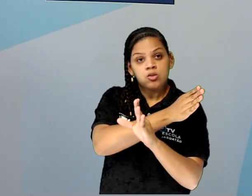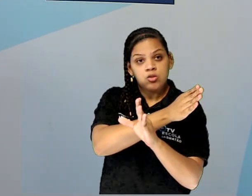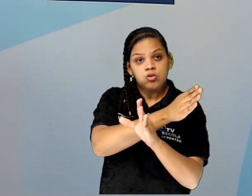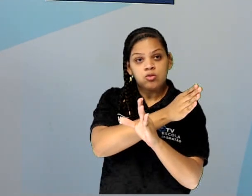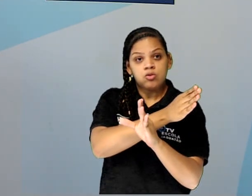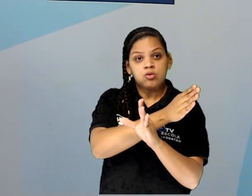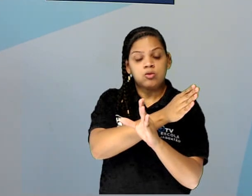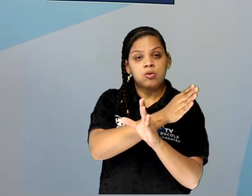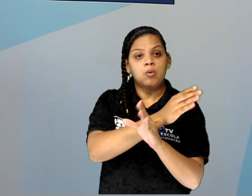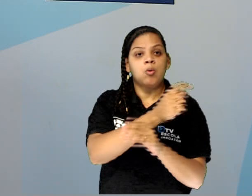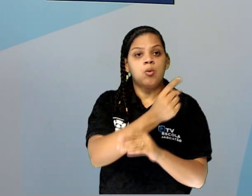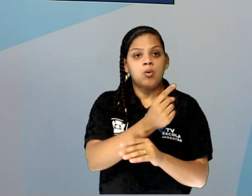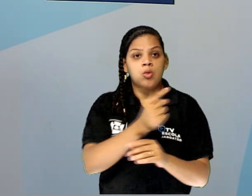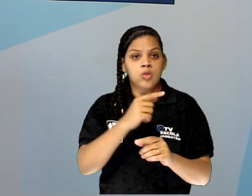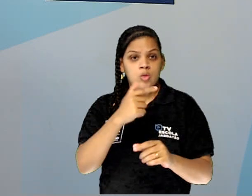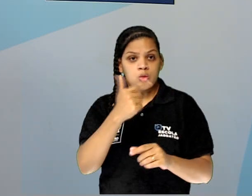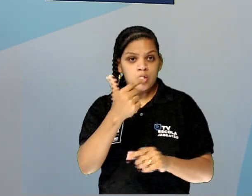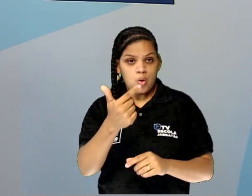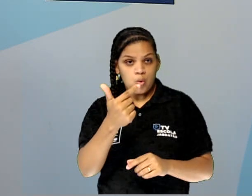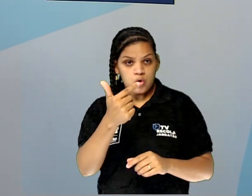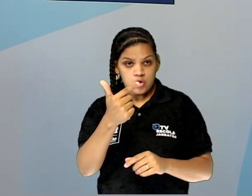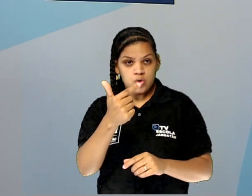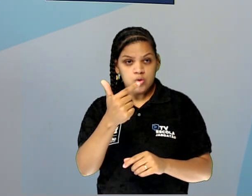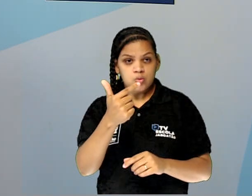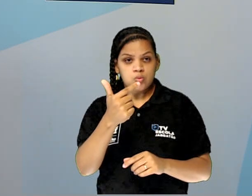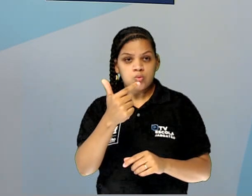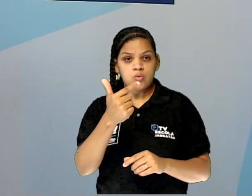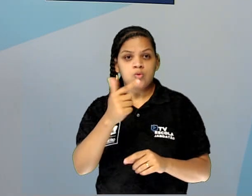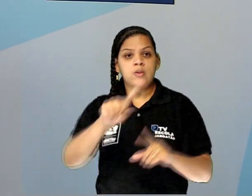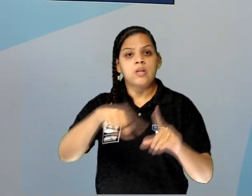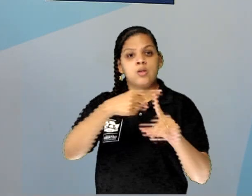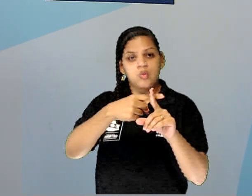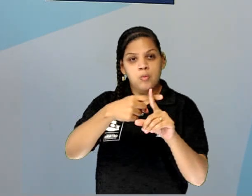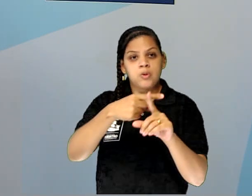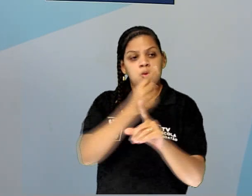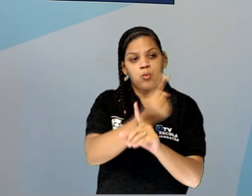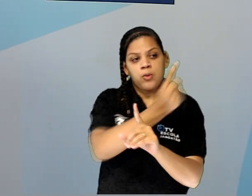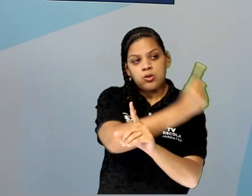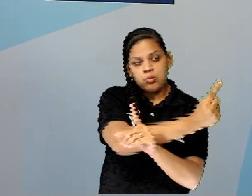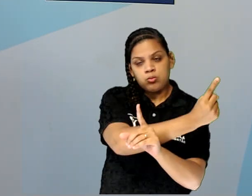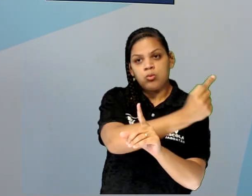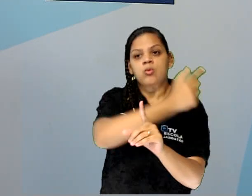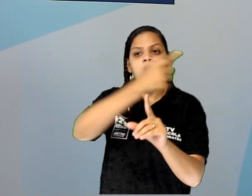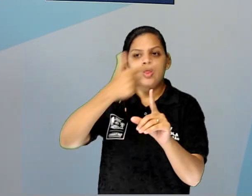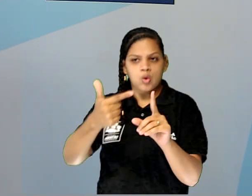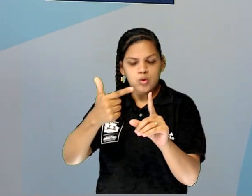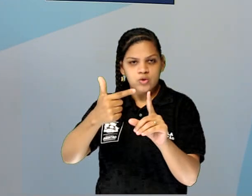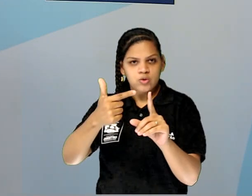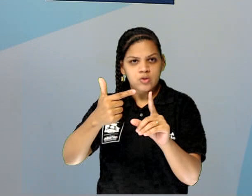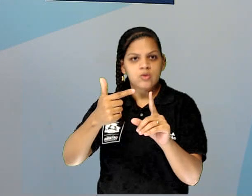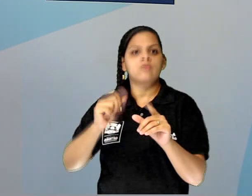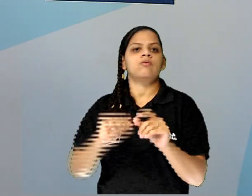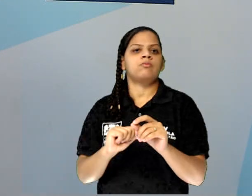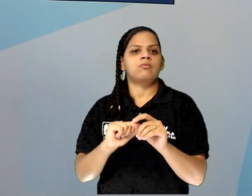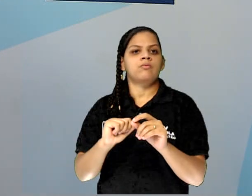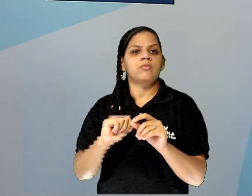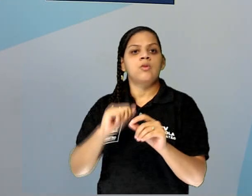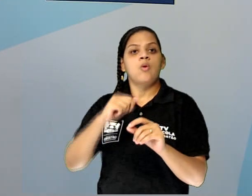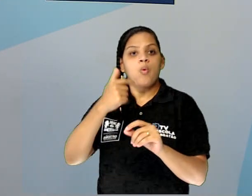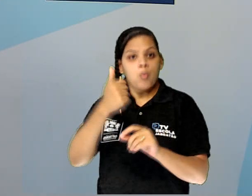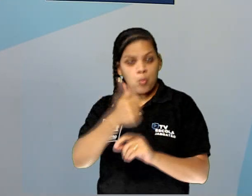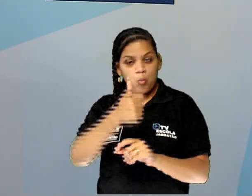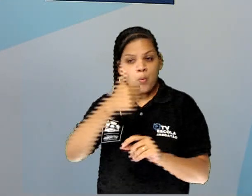do terceiro aqui, ó. 2. 2 vai ser a soma de 1 mais 1 dá 2. Aí você vai pegar 1 mais 2,